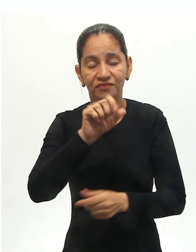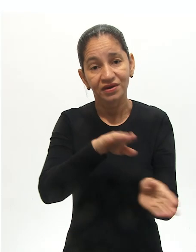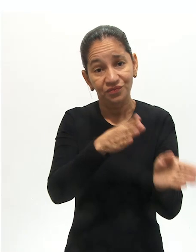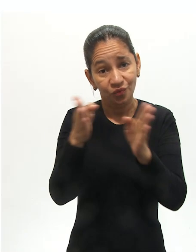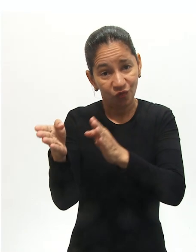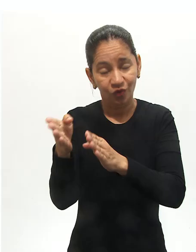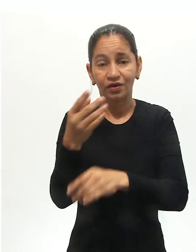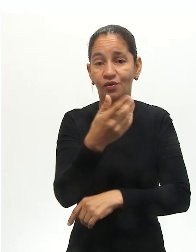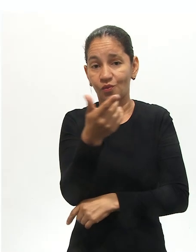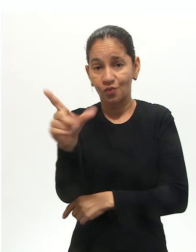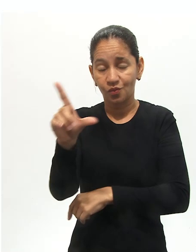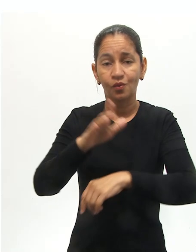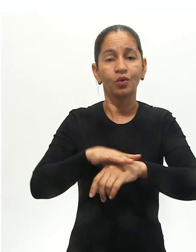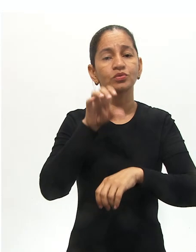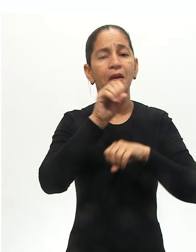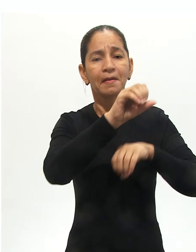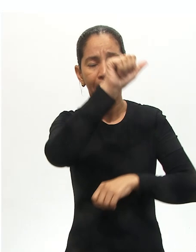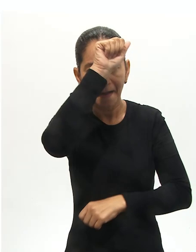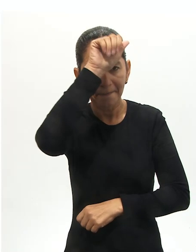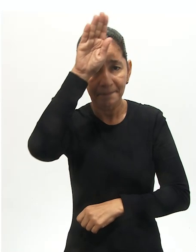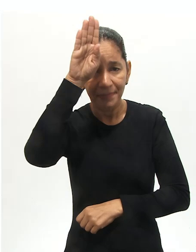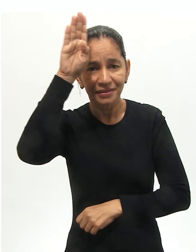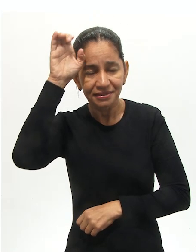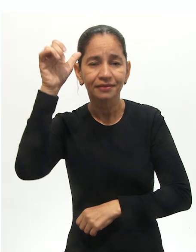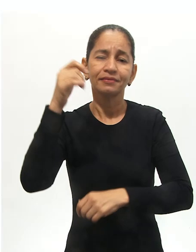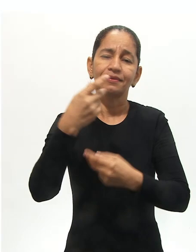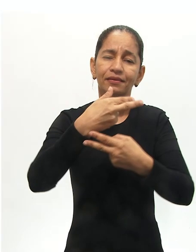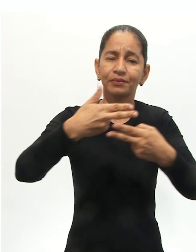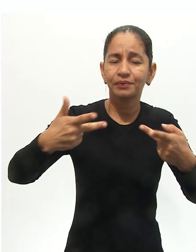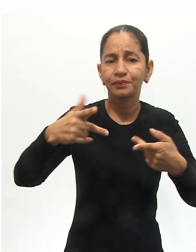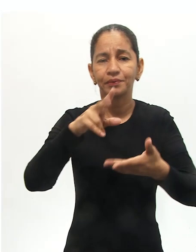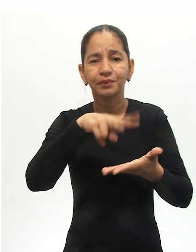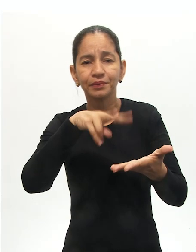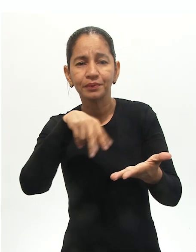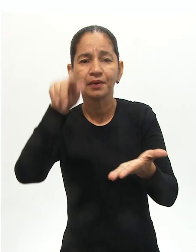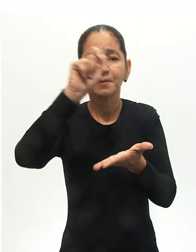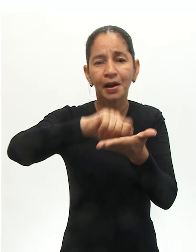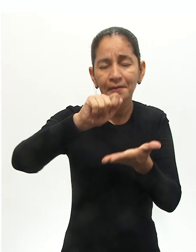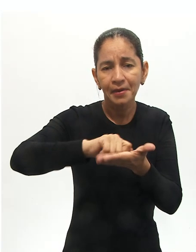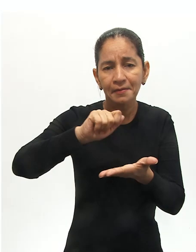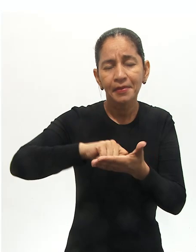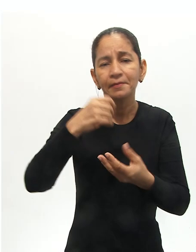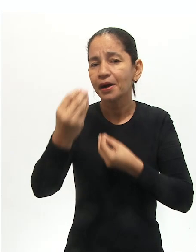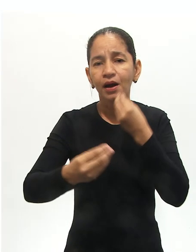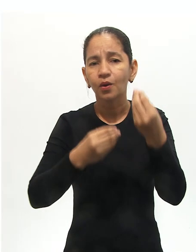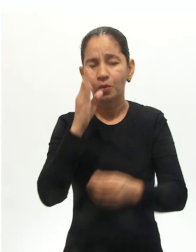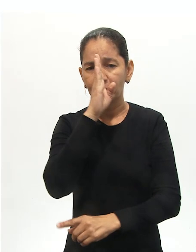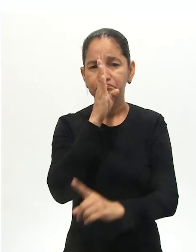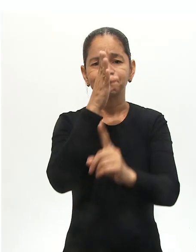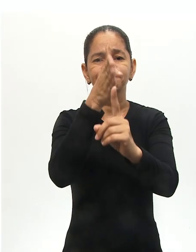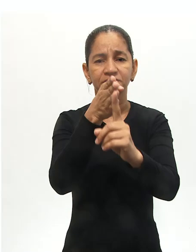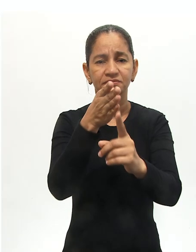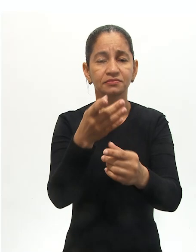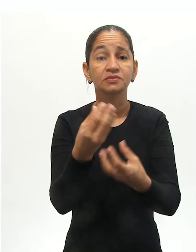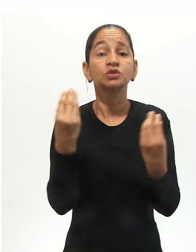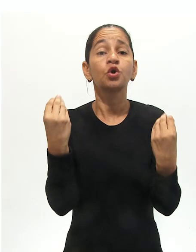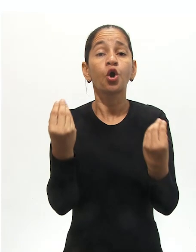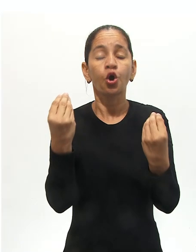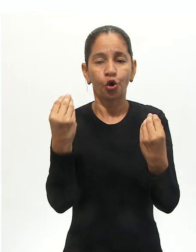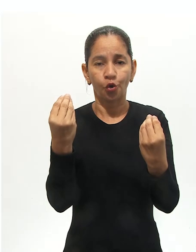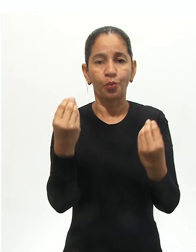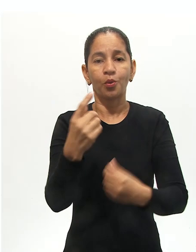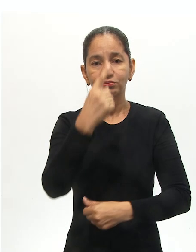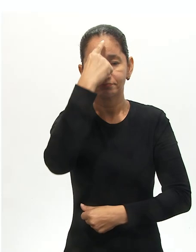Paulo Freire, de alfabetização. Esse movimento, ele tem uma influência